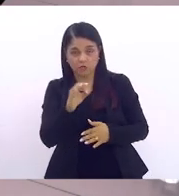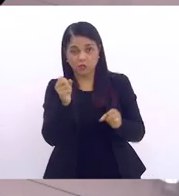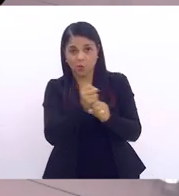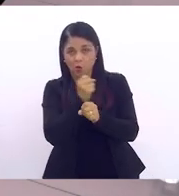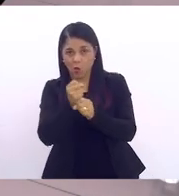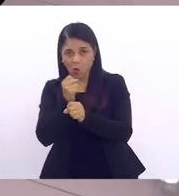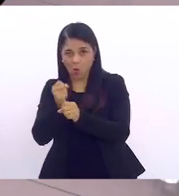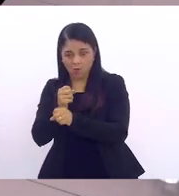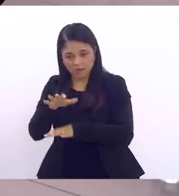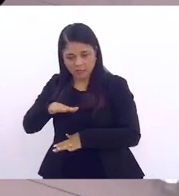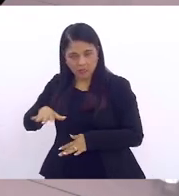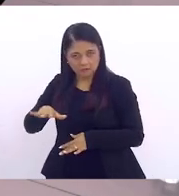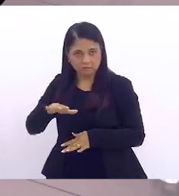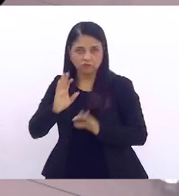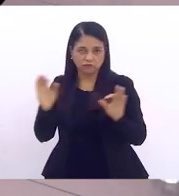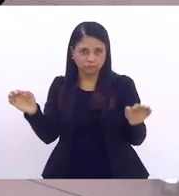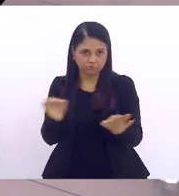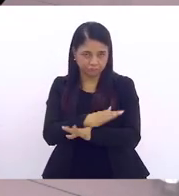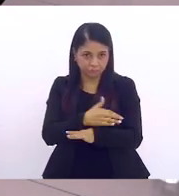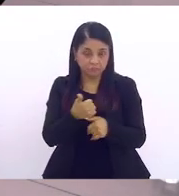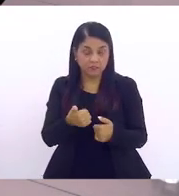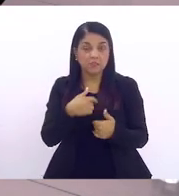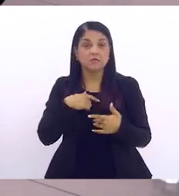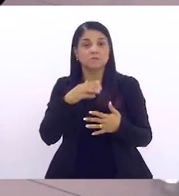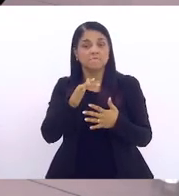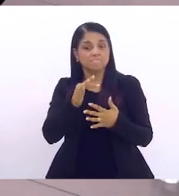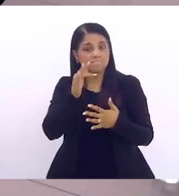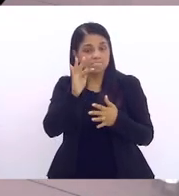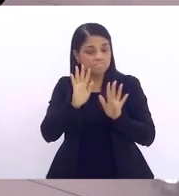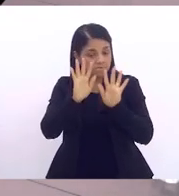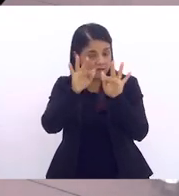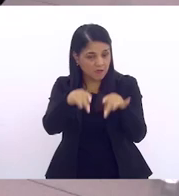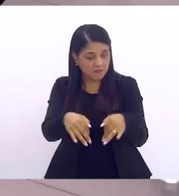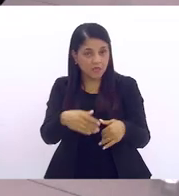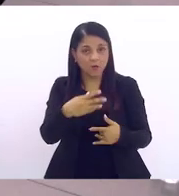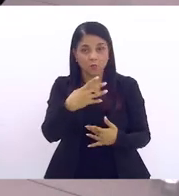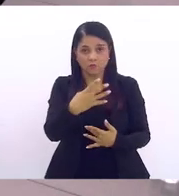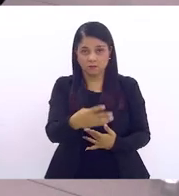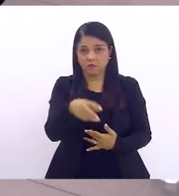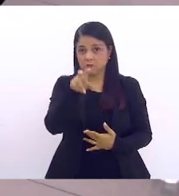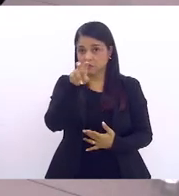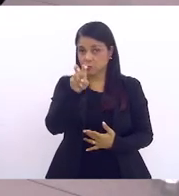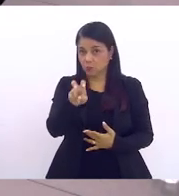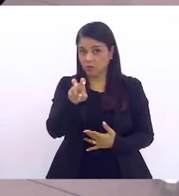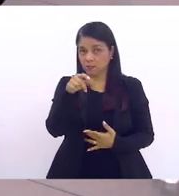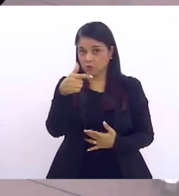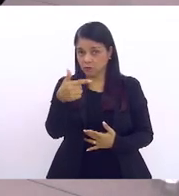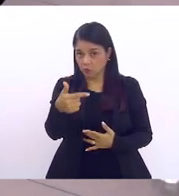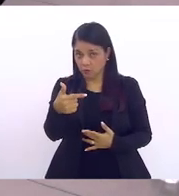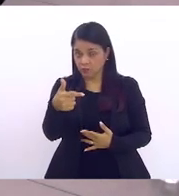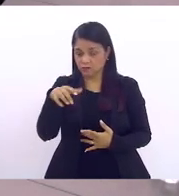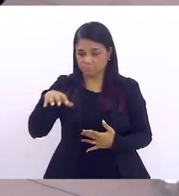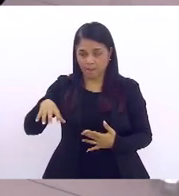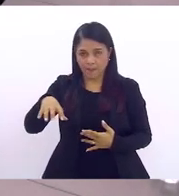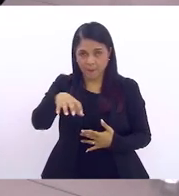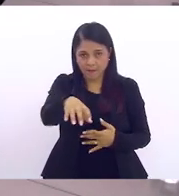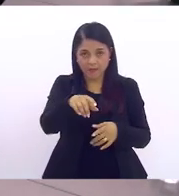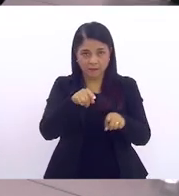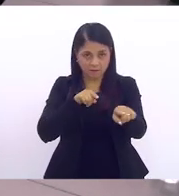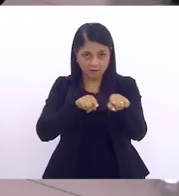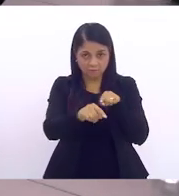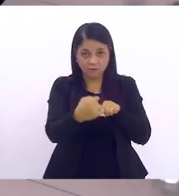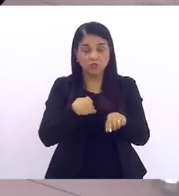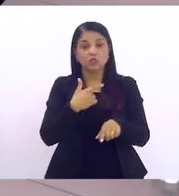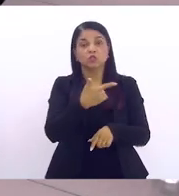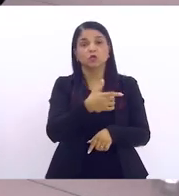lá na na na região e a previsão é a gente finalizar todos esses 452 pontos em junho de 2024 aqui eu trago